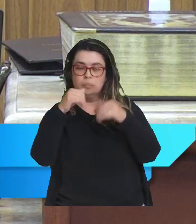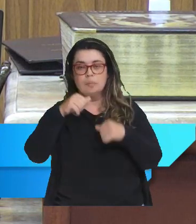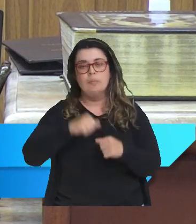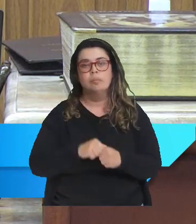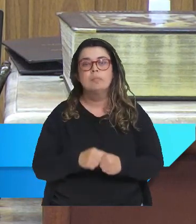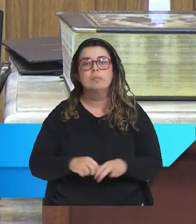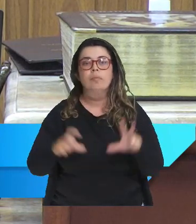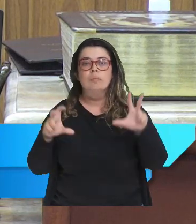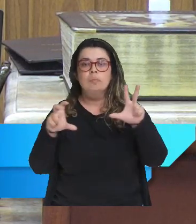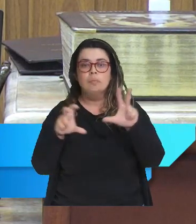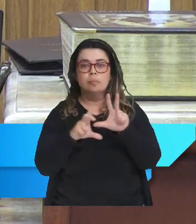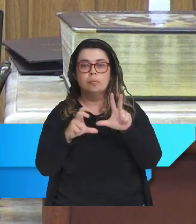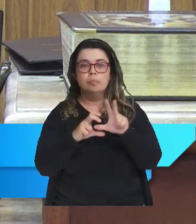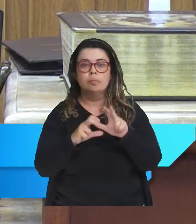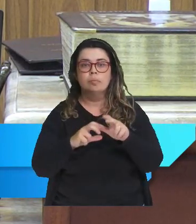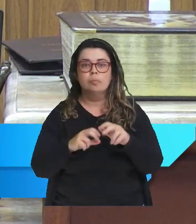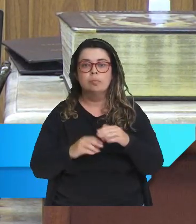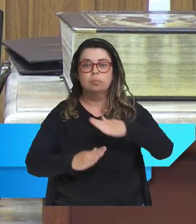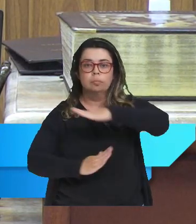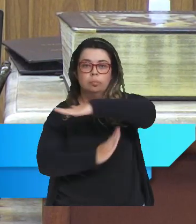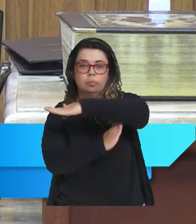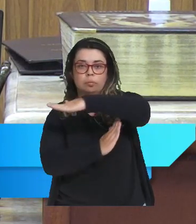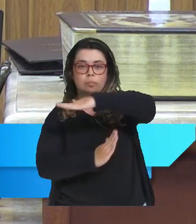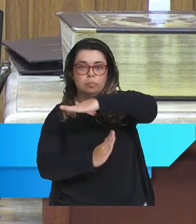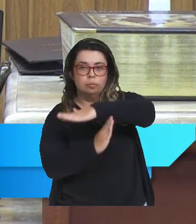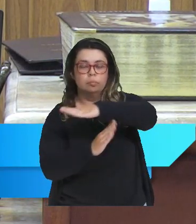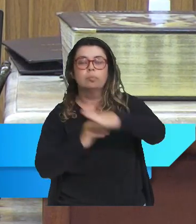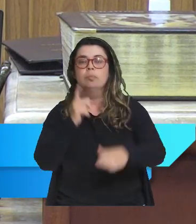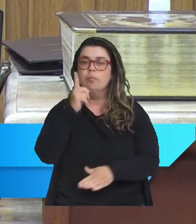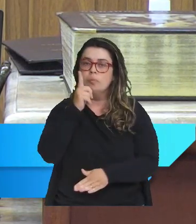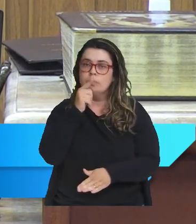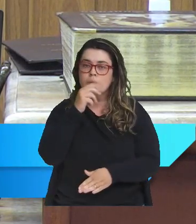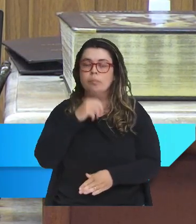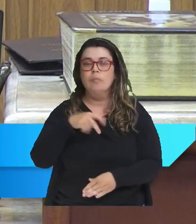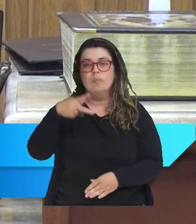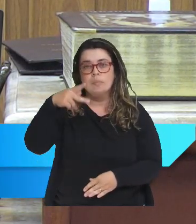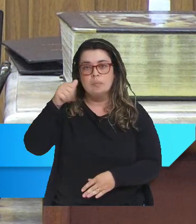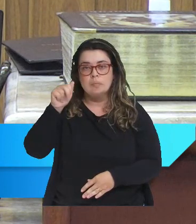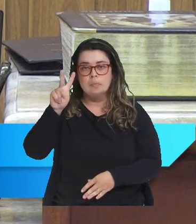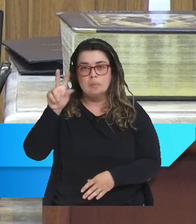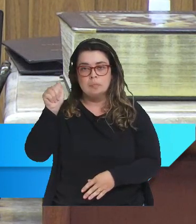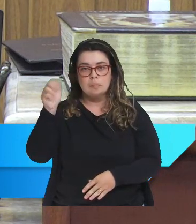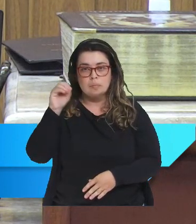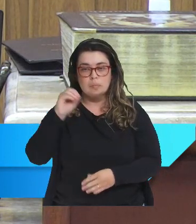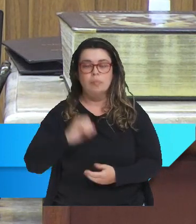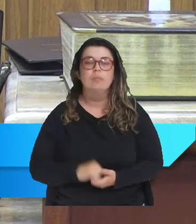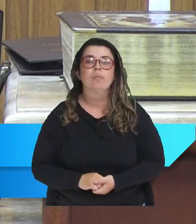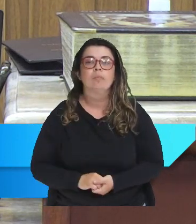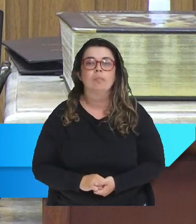à ponte da estrada rural da Água do Pavão em nosso município. Requerimento número